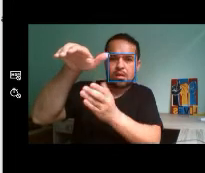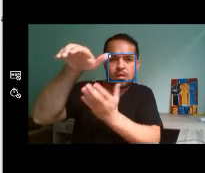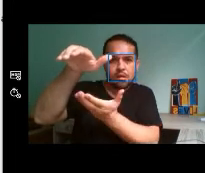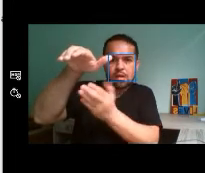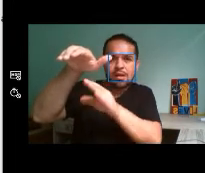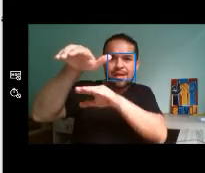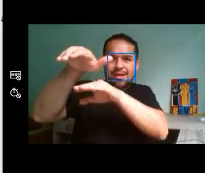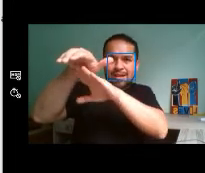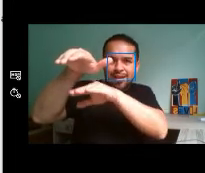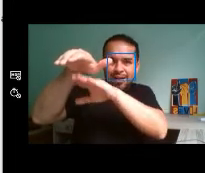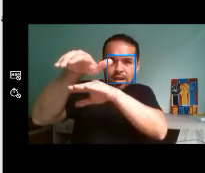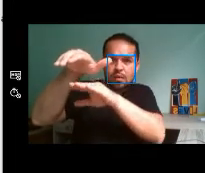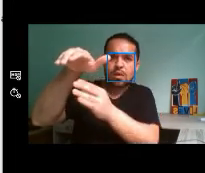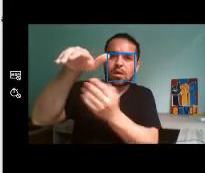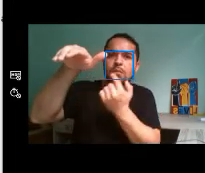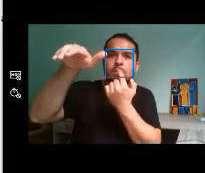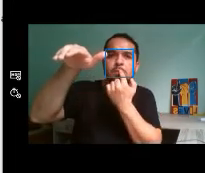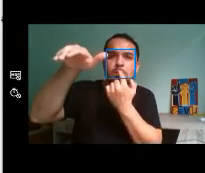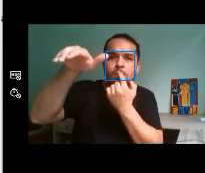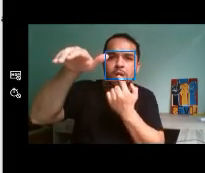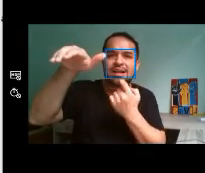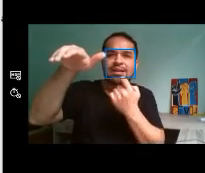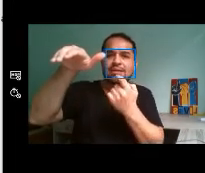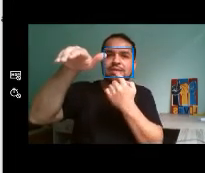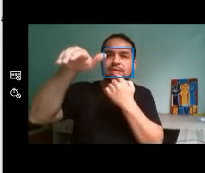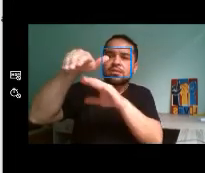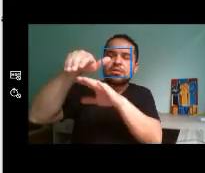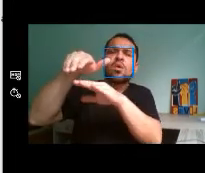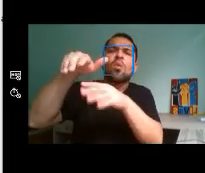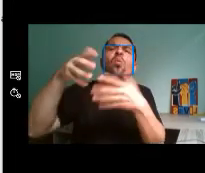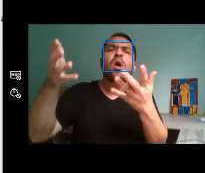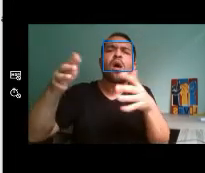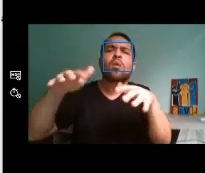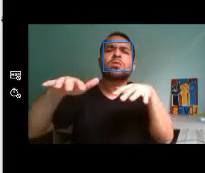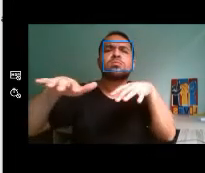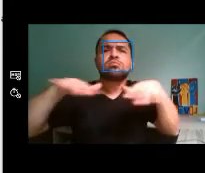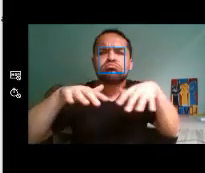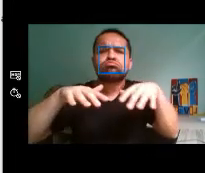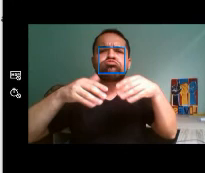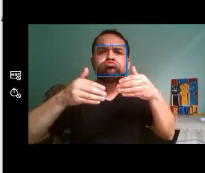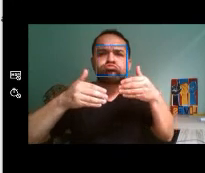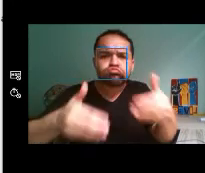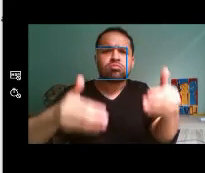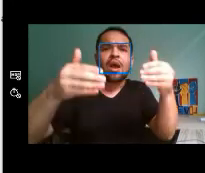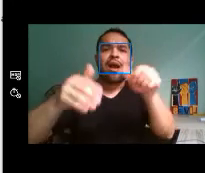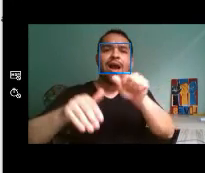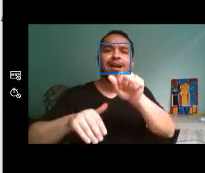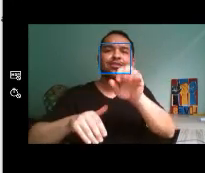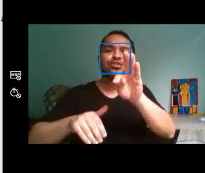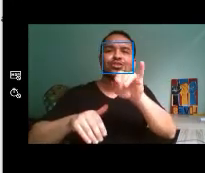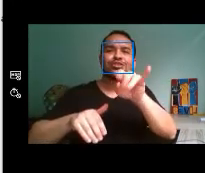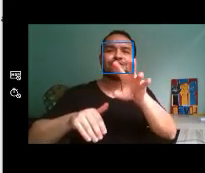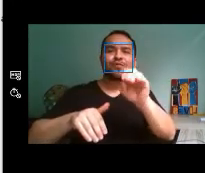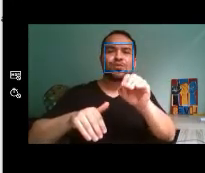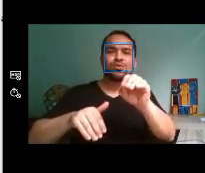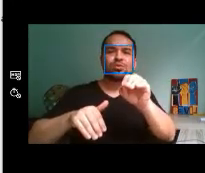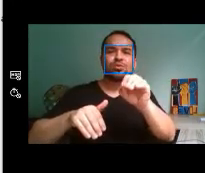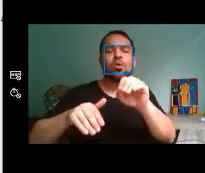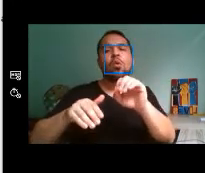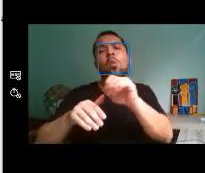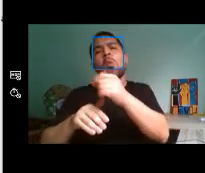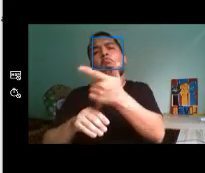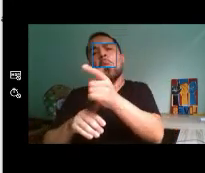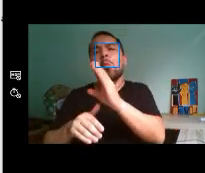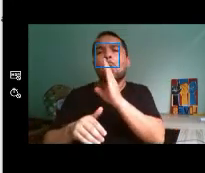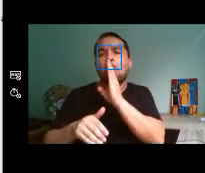palato é um articulador, o alvéolo, a língua, a boca, os lábios, todos eles são articuladores. Tem aqueles